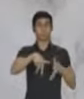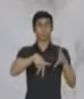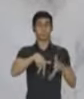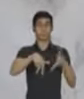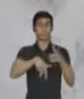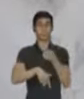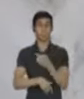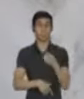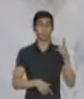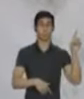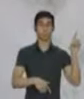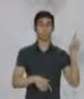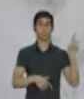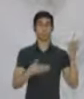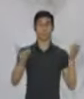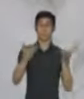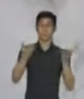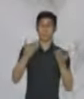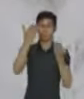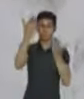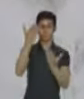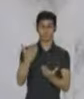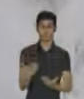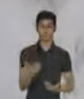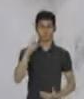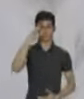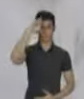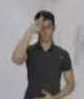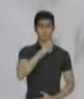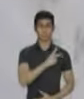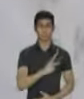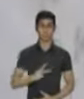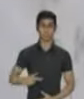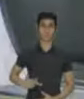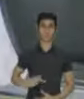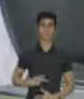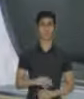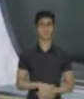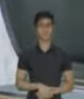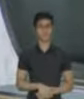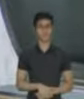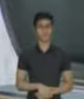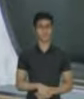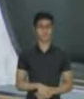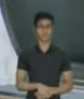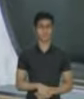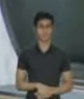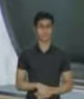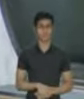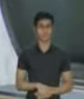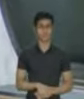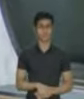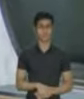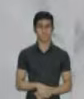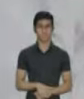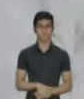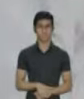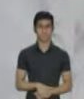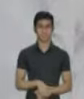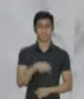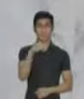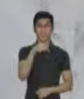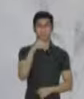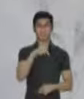presidência e eu queria dizer que um dos motivos de orgulho que eu tive quando cheguei nessa legislatura